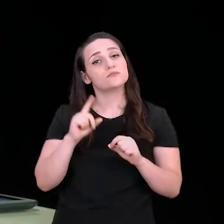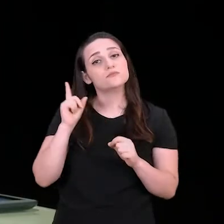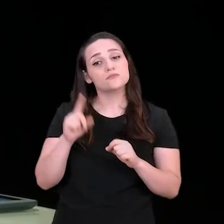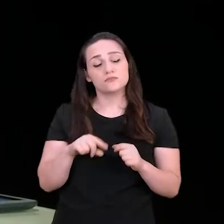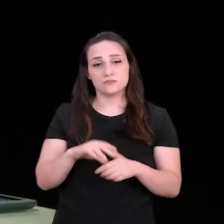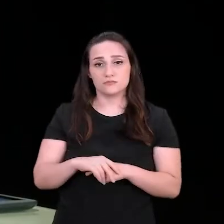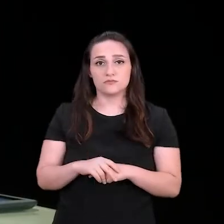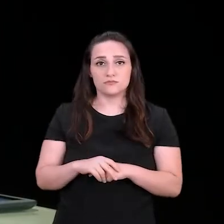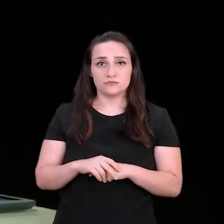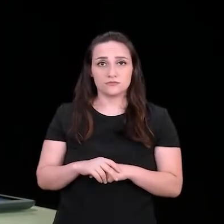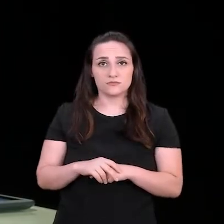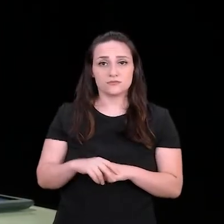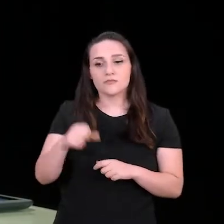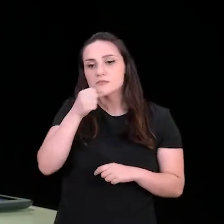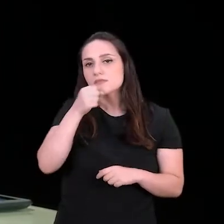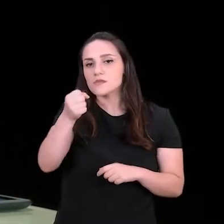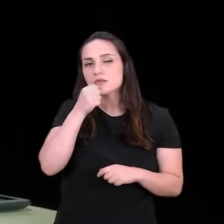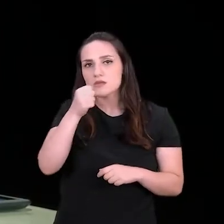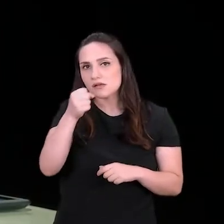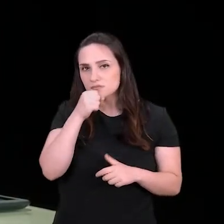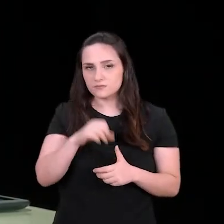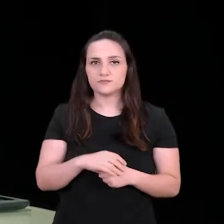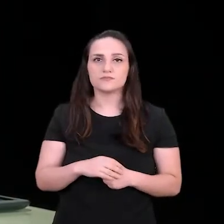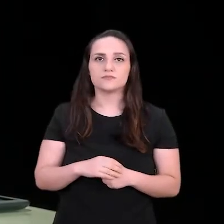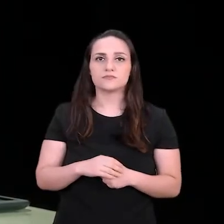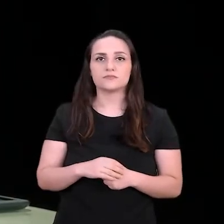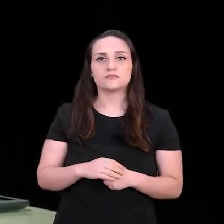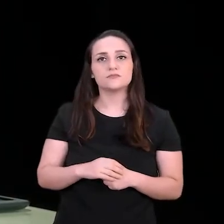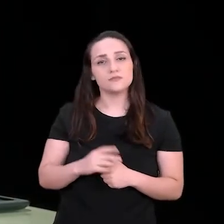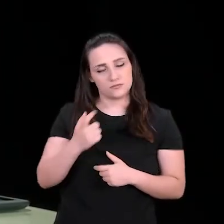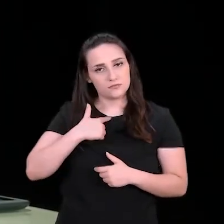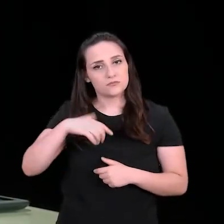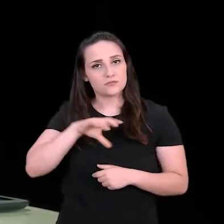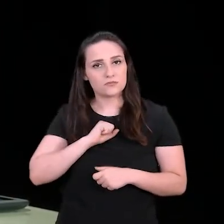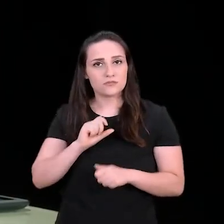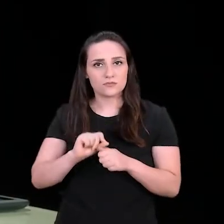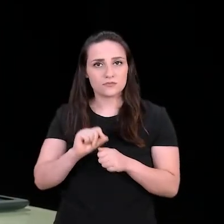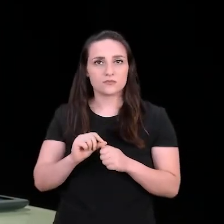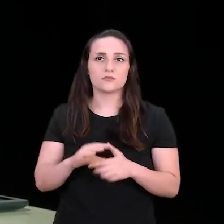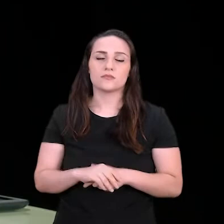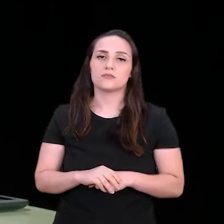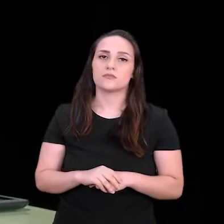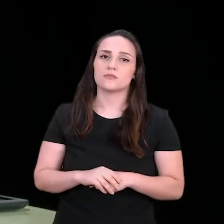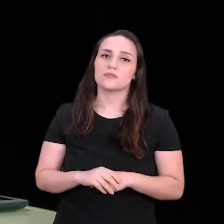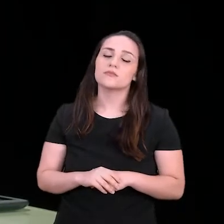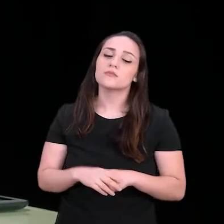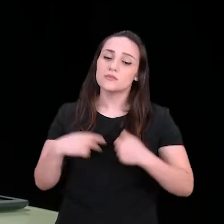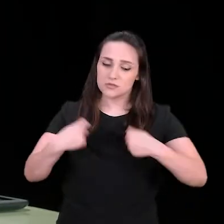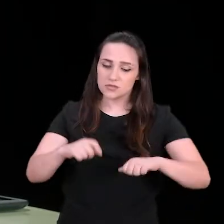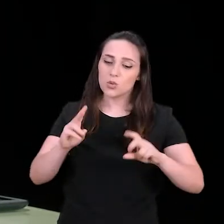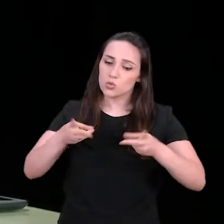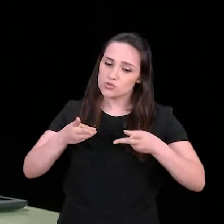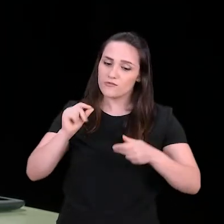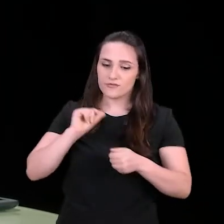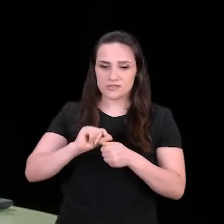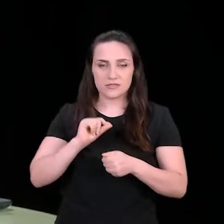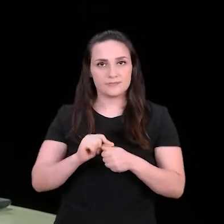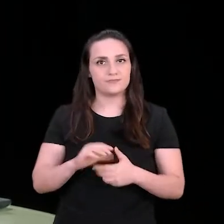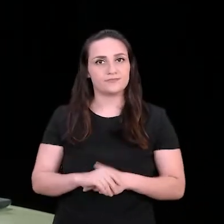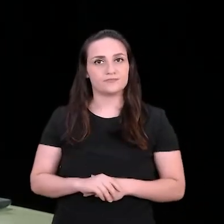conteúdos audiovisuais jornalísticos, né, que é o meu recorte ali, eles continuem sendo oferecidos,